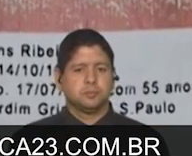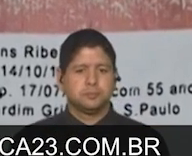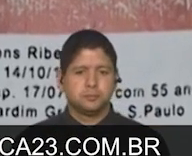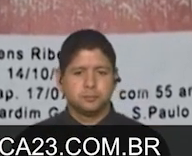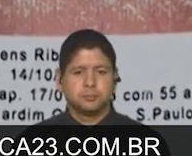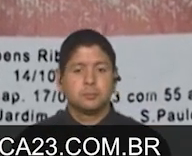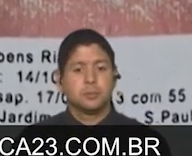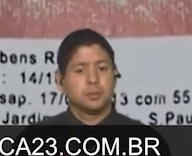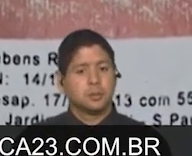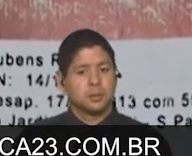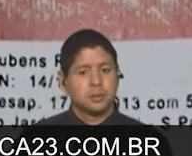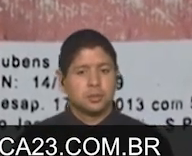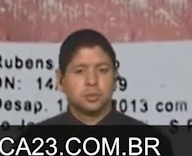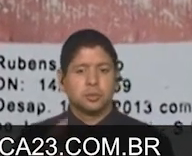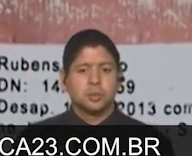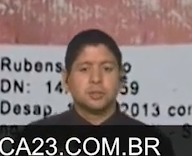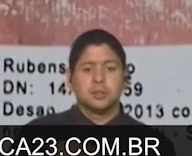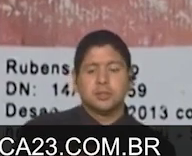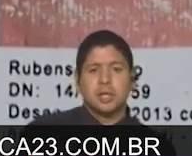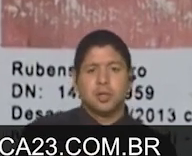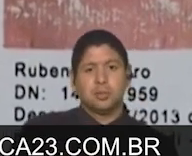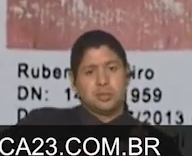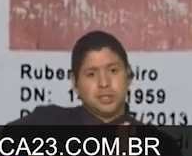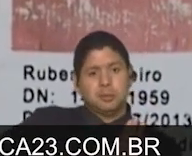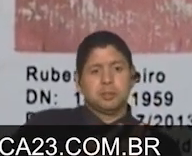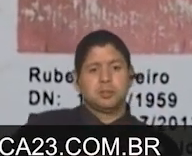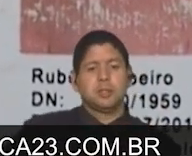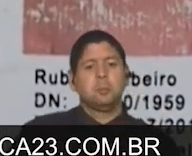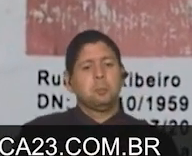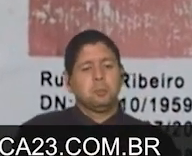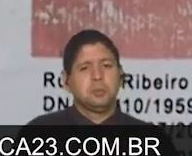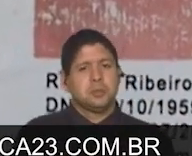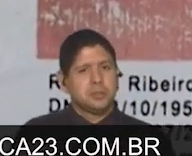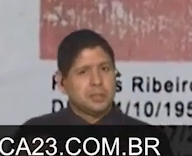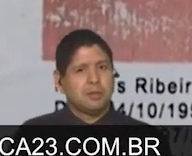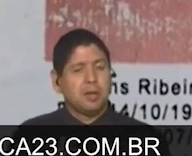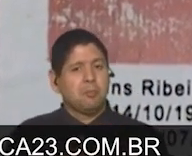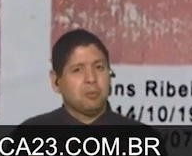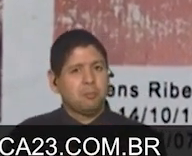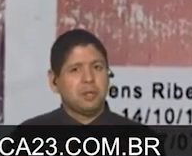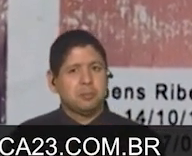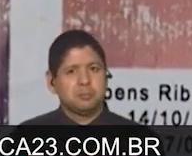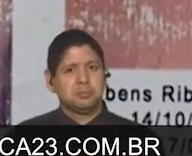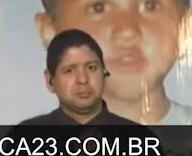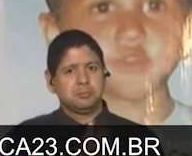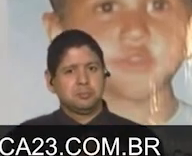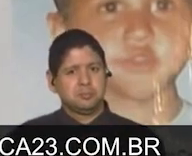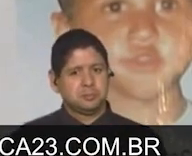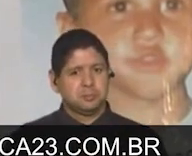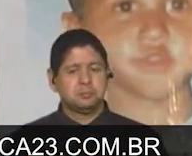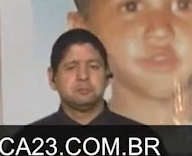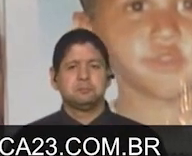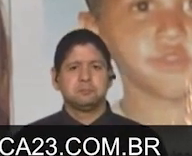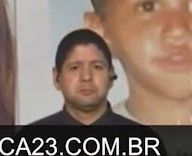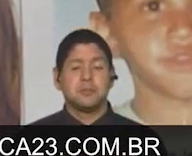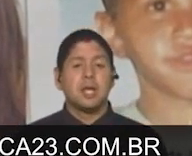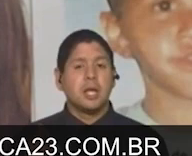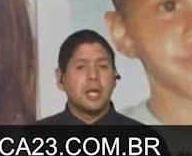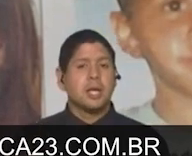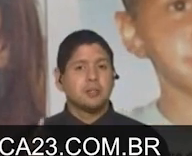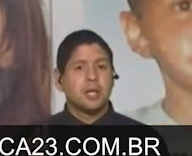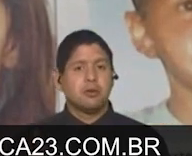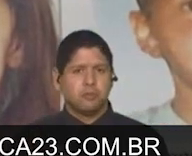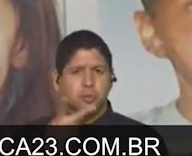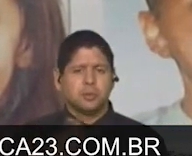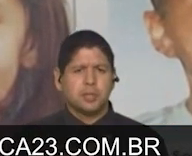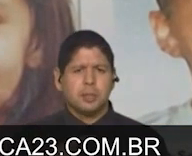O desaparecimento não é considerado crime, por isso, não é tido como um problema de segurança pública. O mapa lembra que já